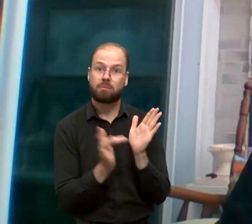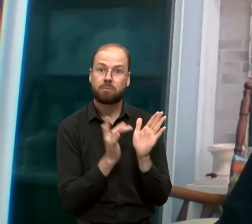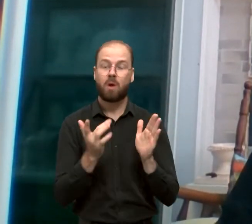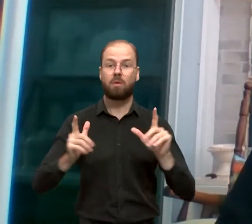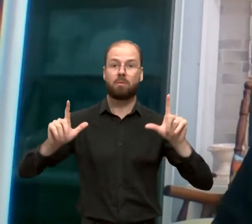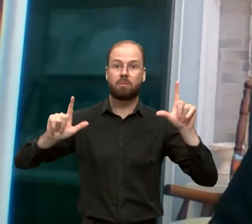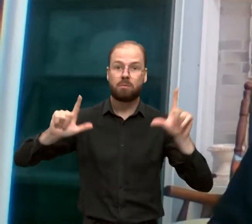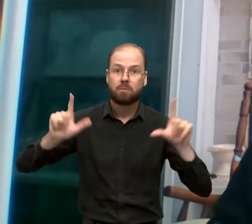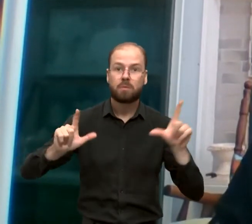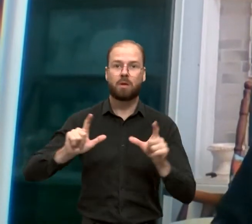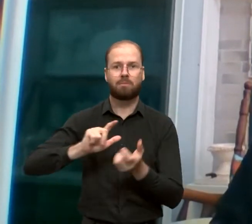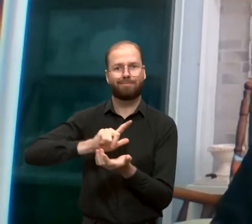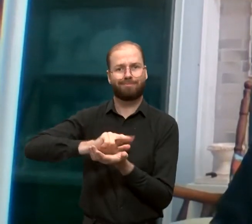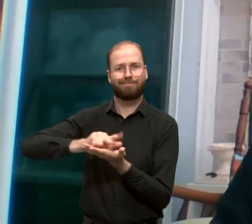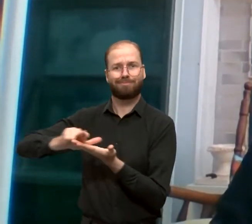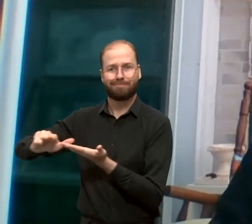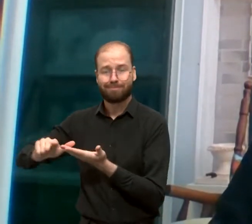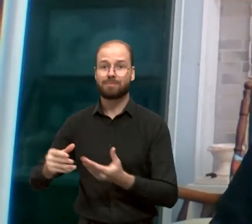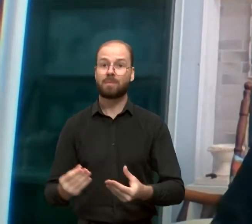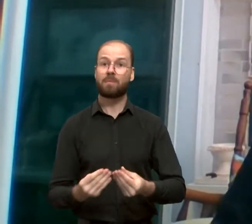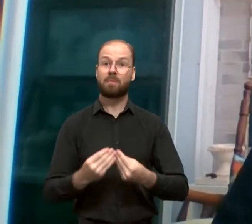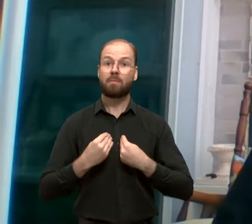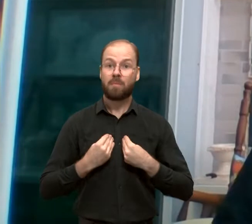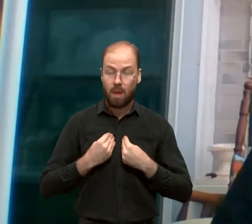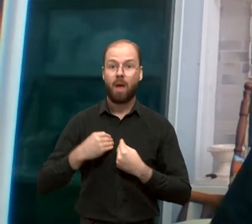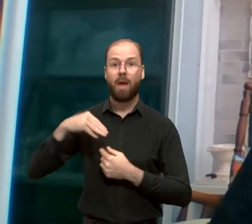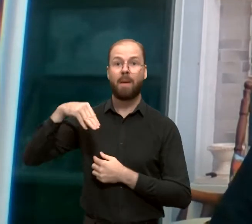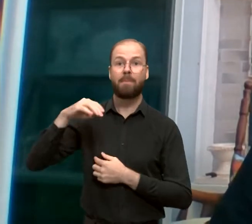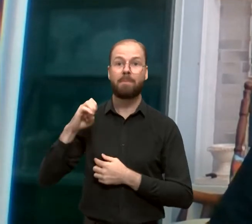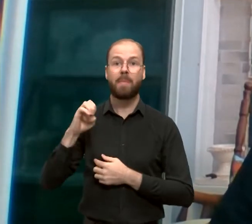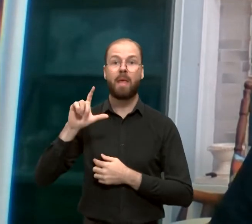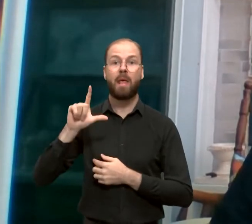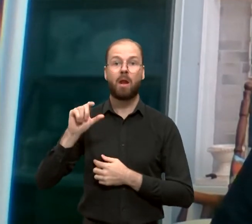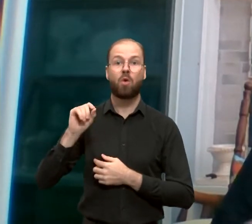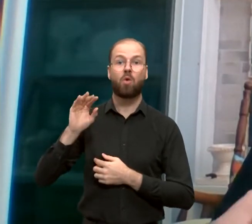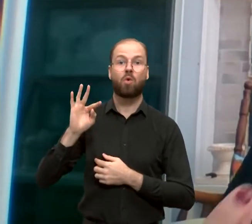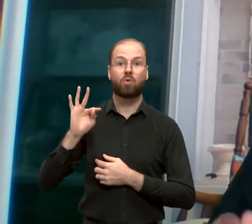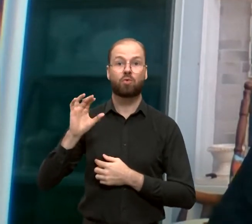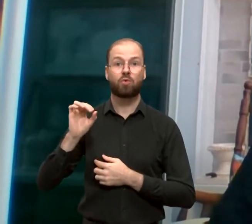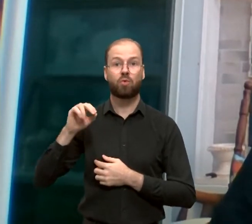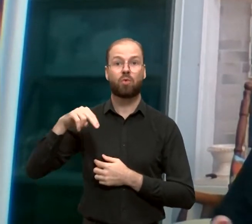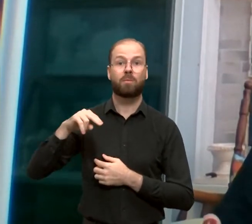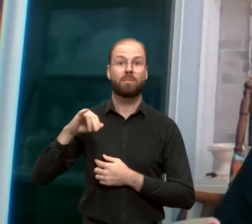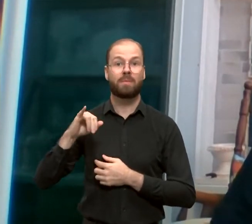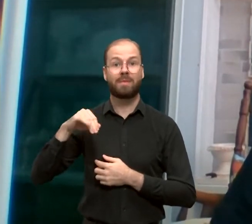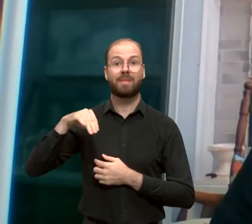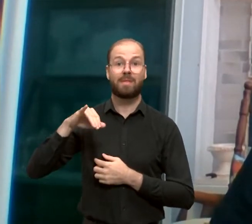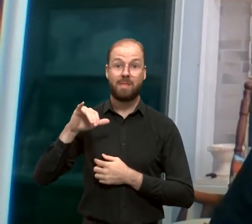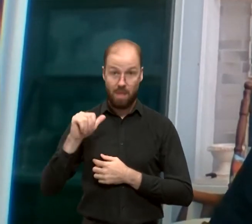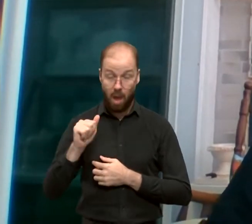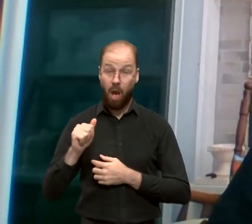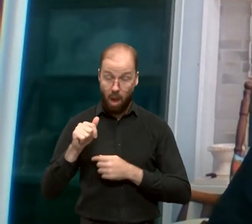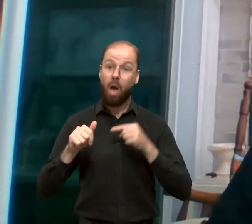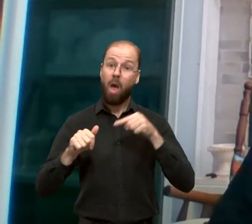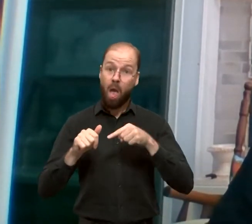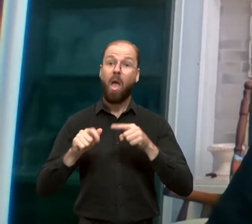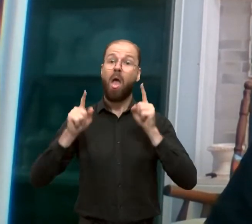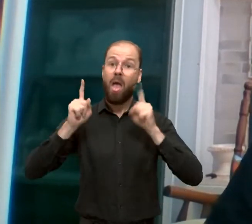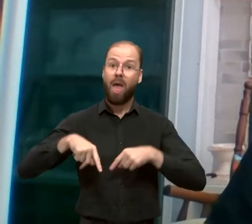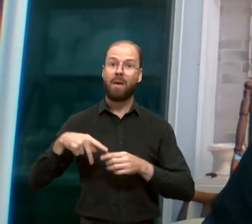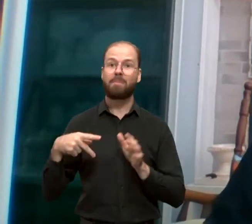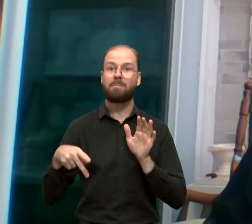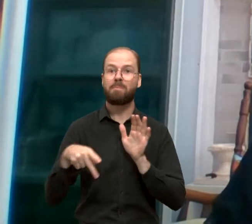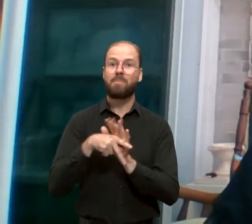período noturno, que vai inibir a melatonina, que é o hormônio do sono, que faz a gente sentir sono e começar a